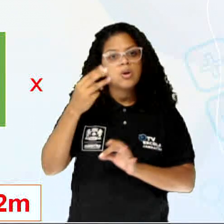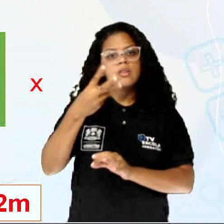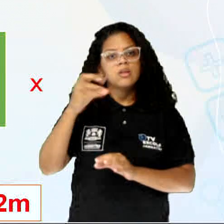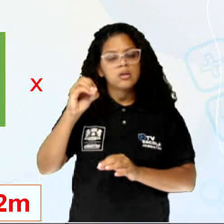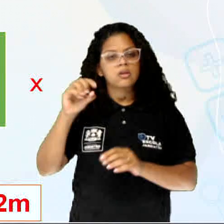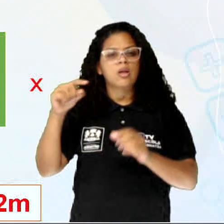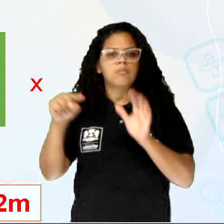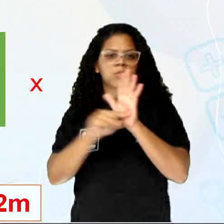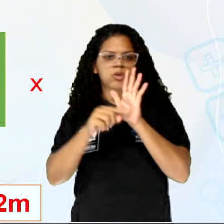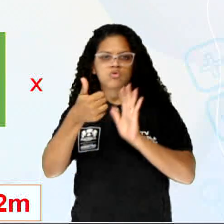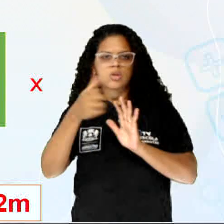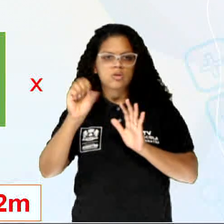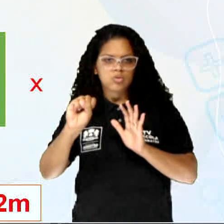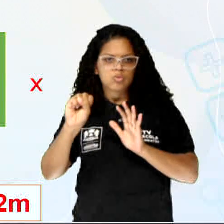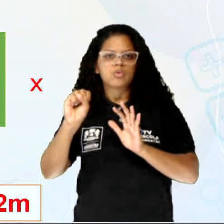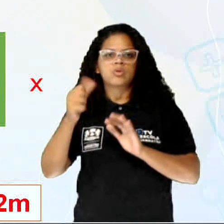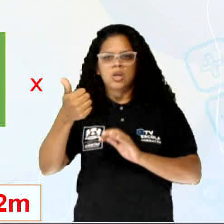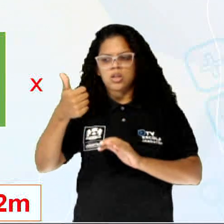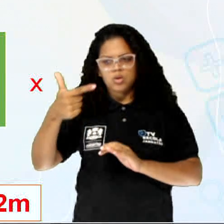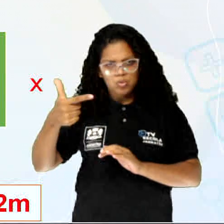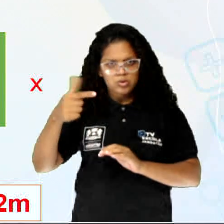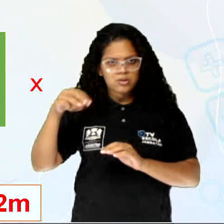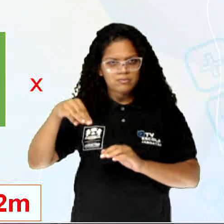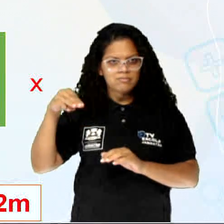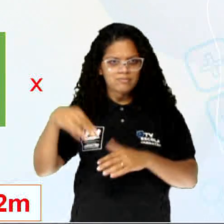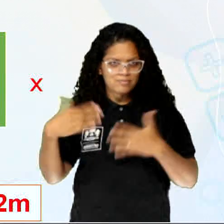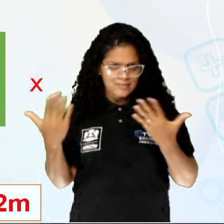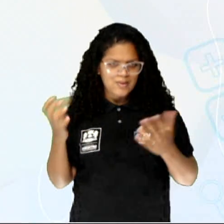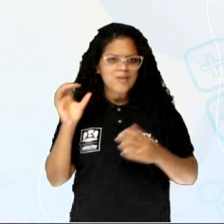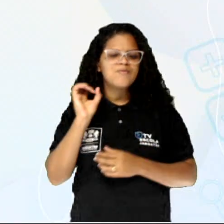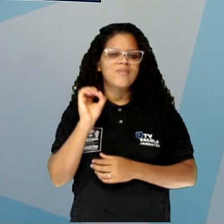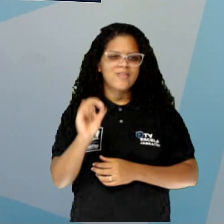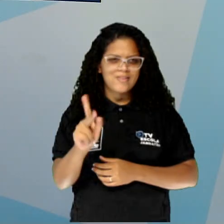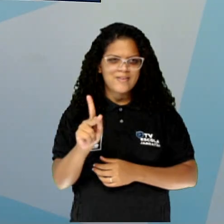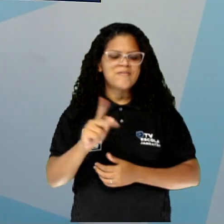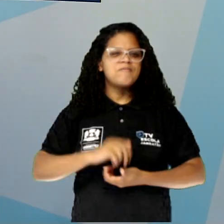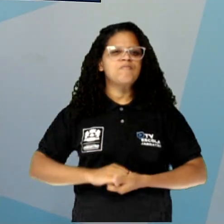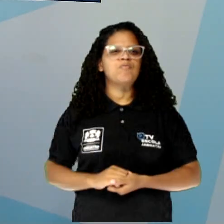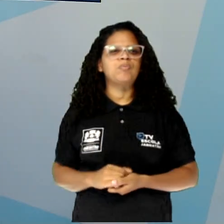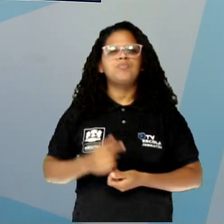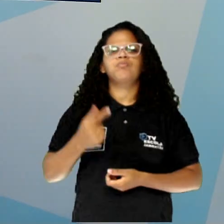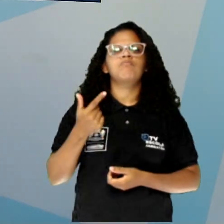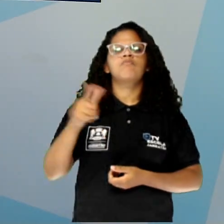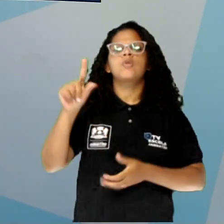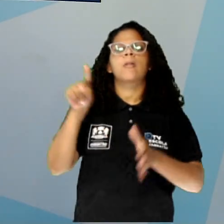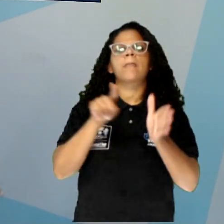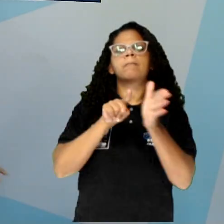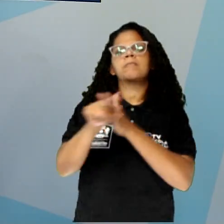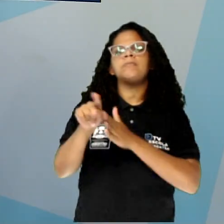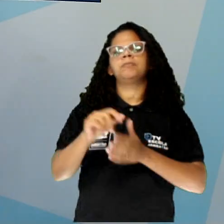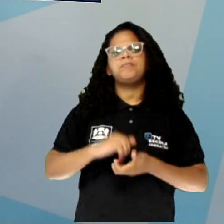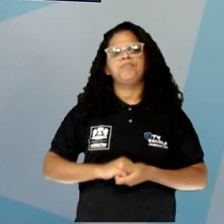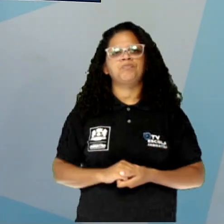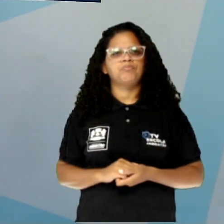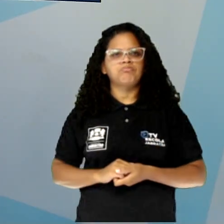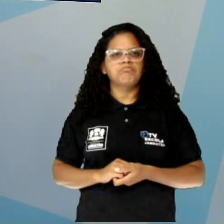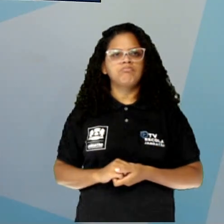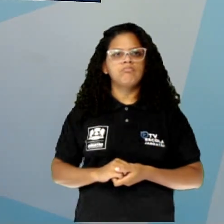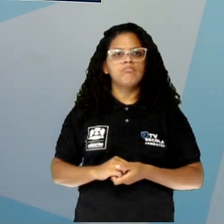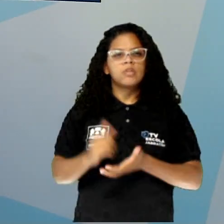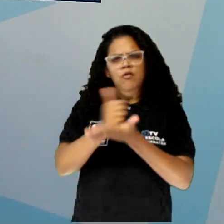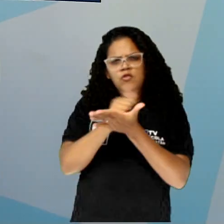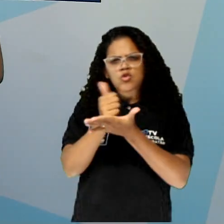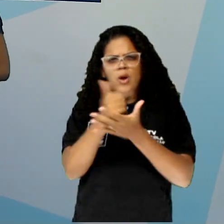menos 18, que é 12. É só subtrair. Ok? Beleza, gente. Próxima questão. Em uma partida